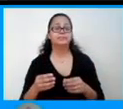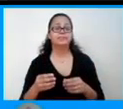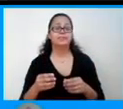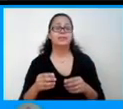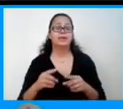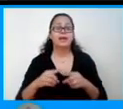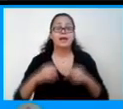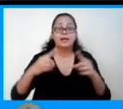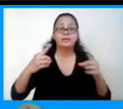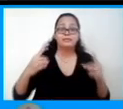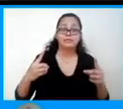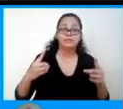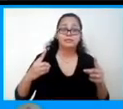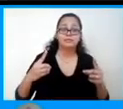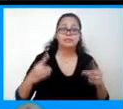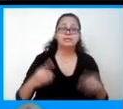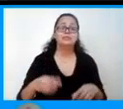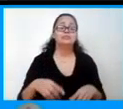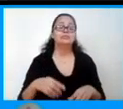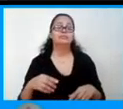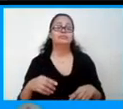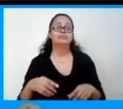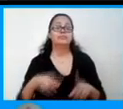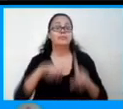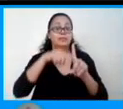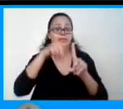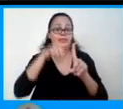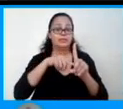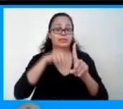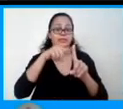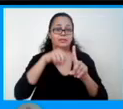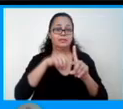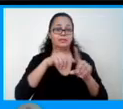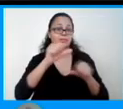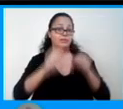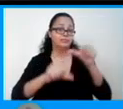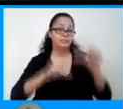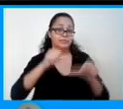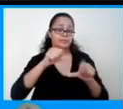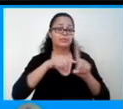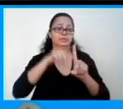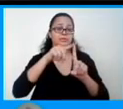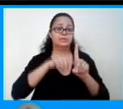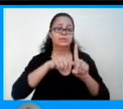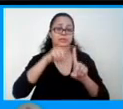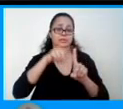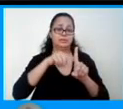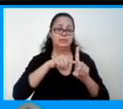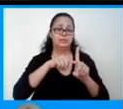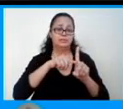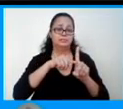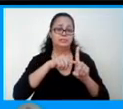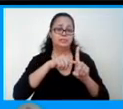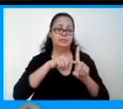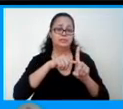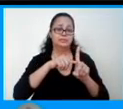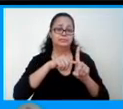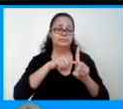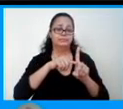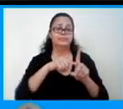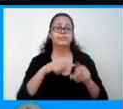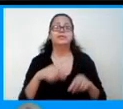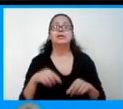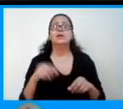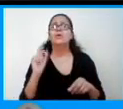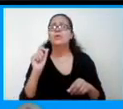ela é um fenômeno atmosférico natural, ela acontece mesmo, então, só que ela se intensifica nos dias frios. O